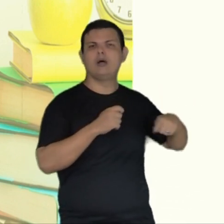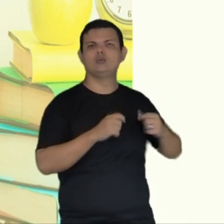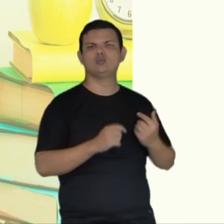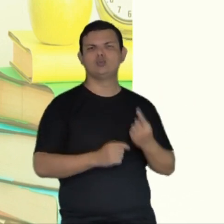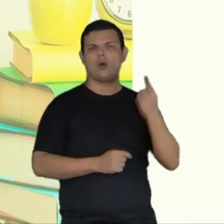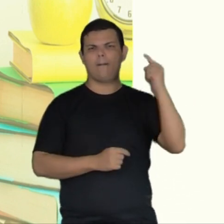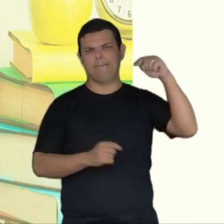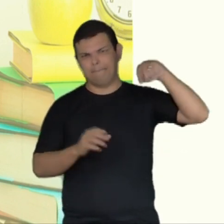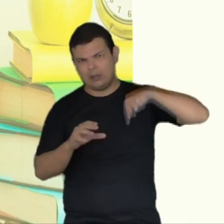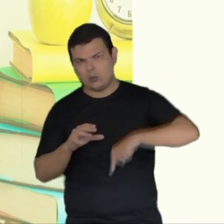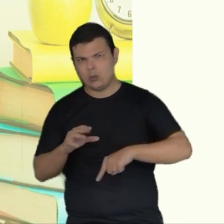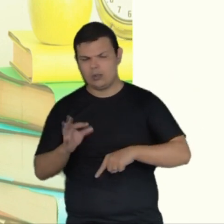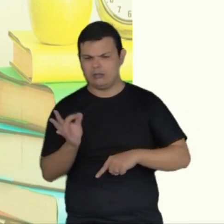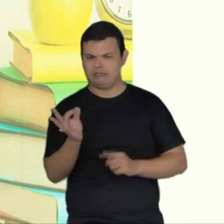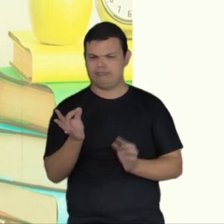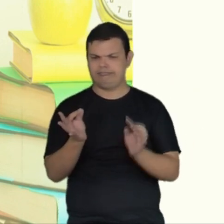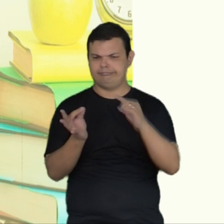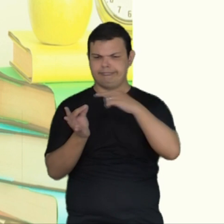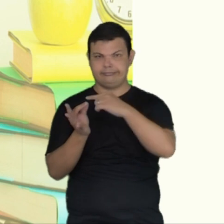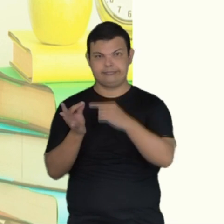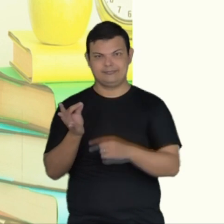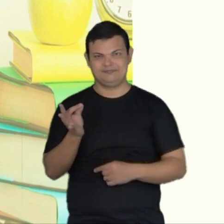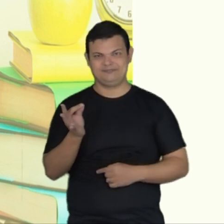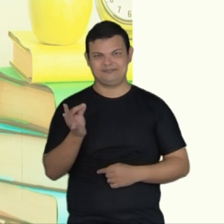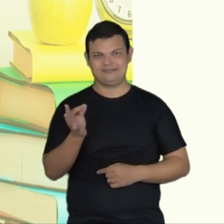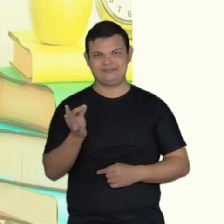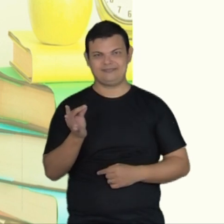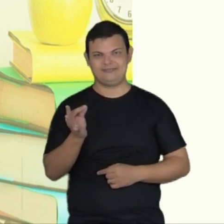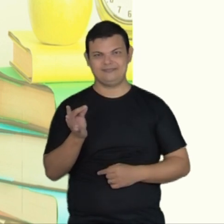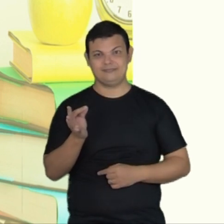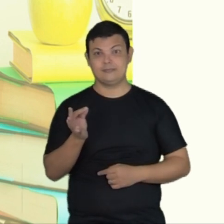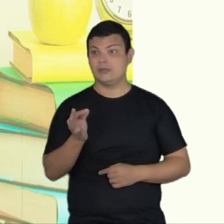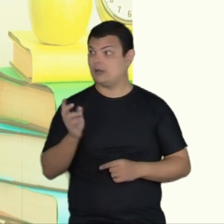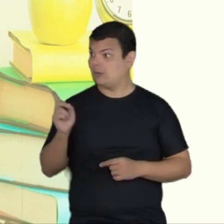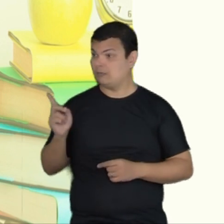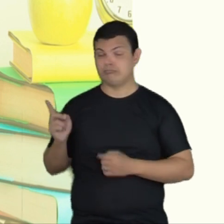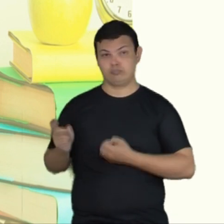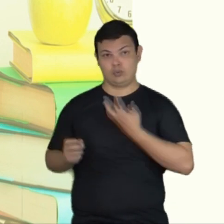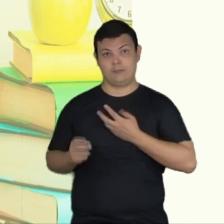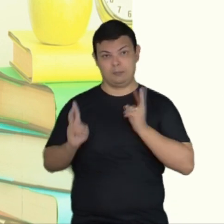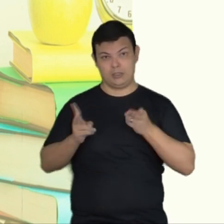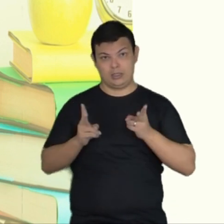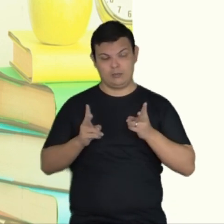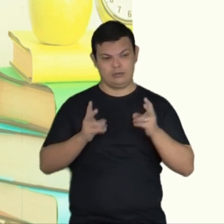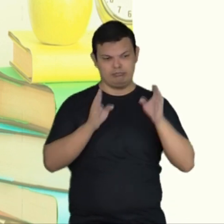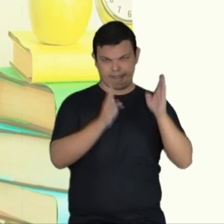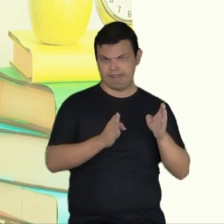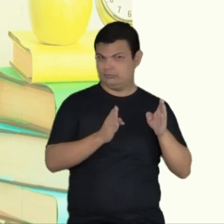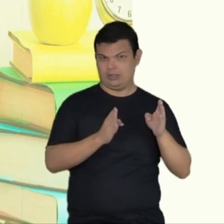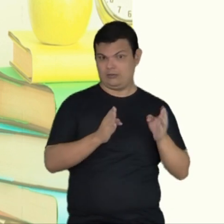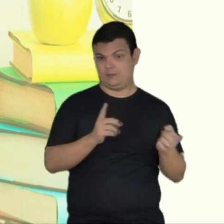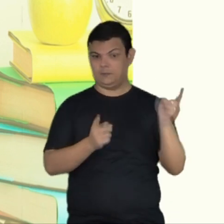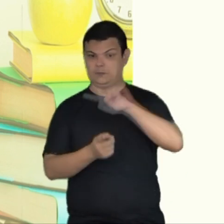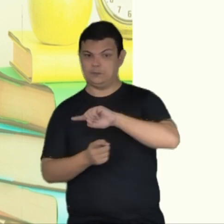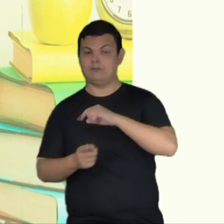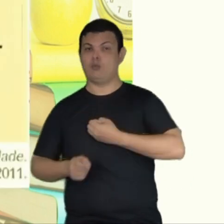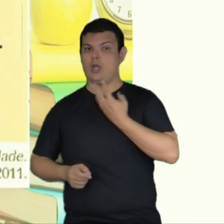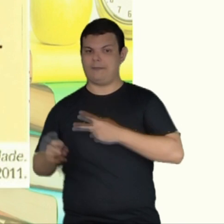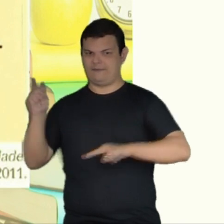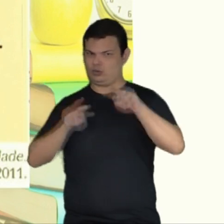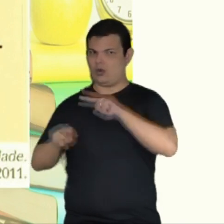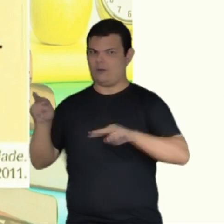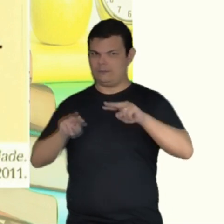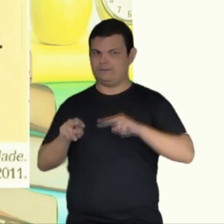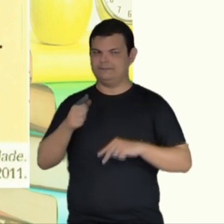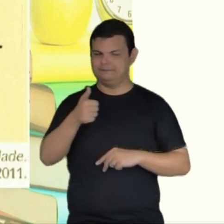mergulha, seguindo a agulha. E agora vamos ler esse mesmo poema na estrutura não formal, ou seja, no poema visual.